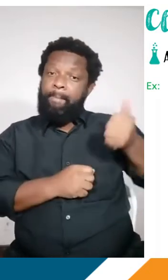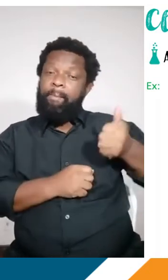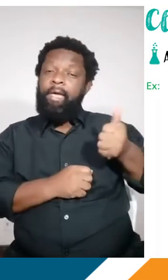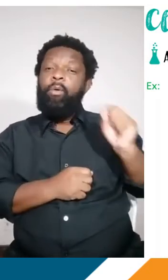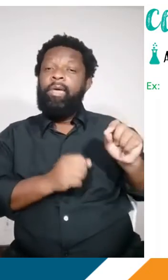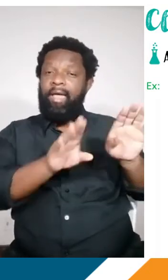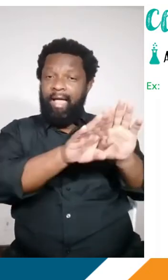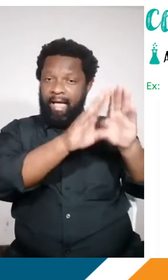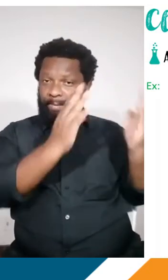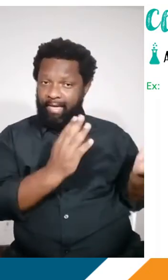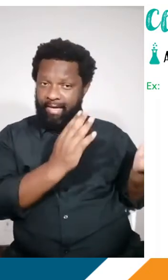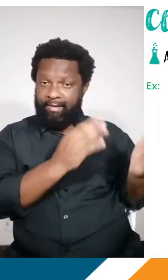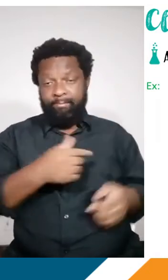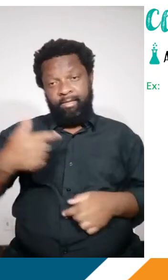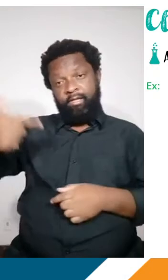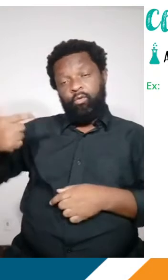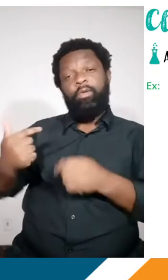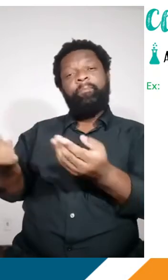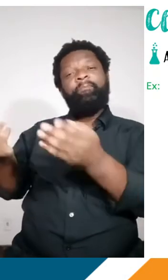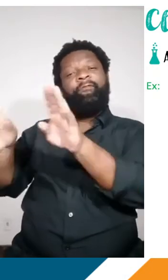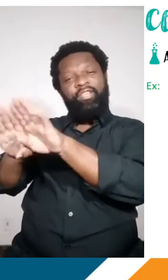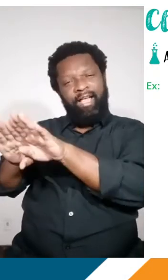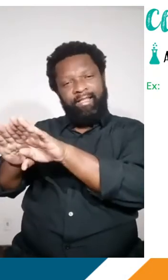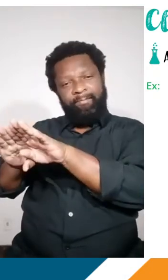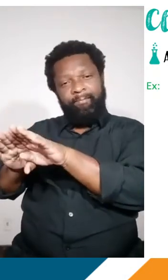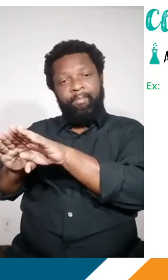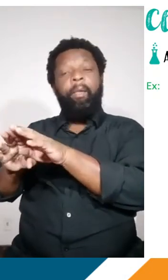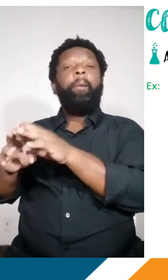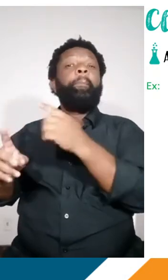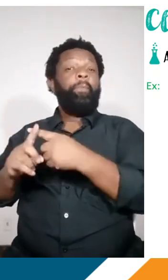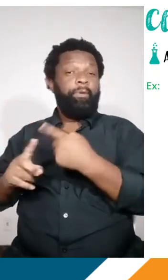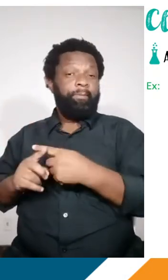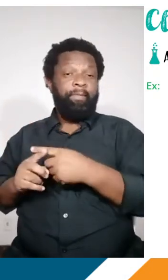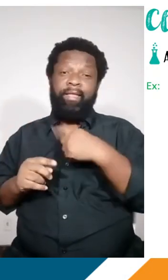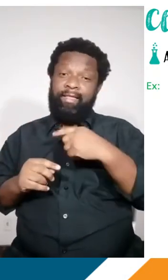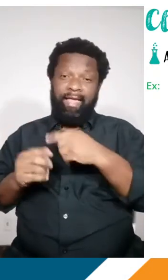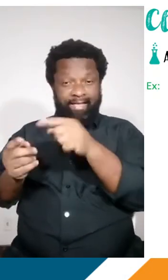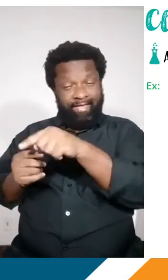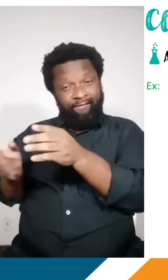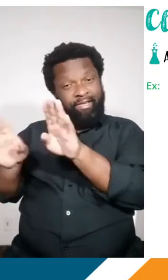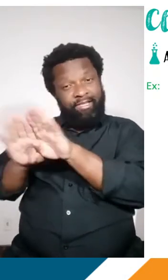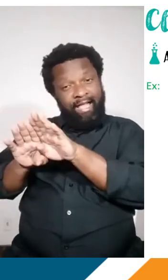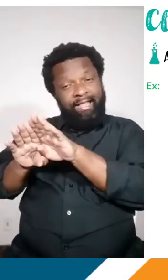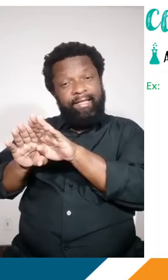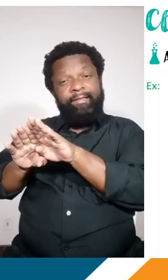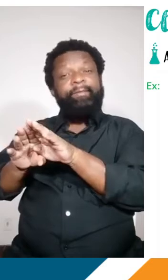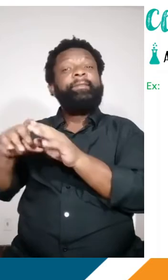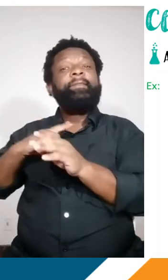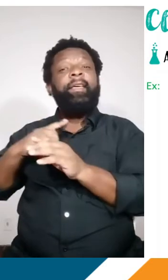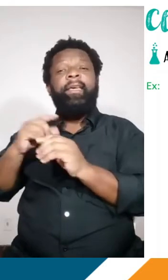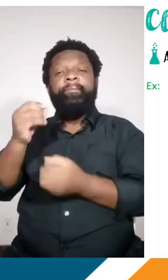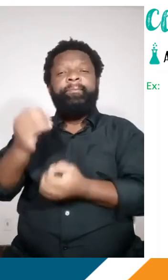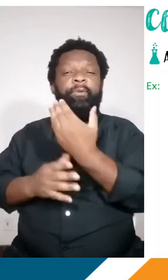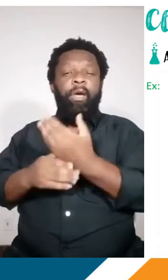cadeia é uma cadeia aberta e a segunda é uma cadeia fechada. Isso porque a cadeia fechada ela